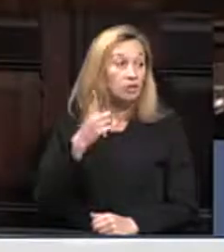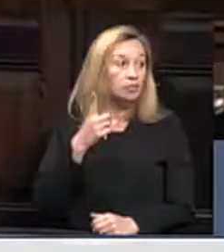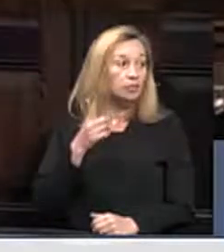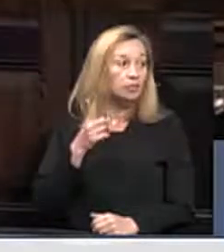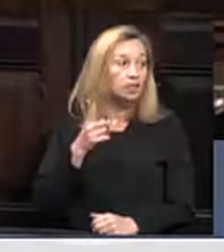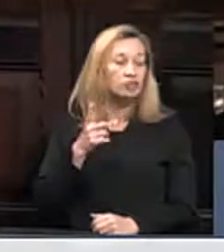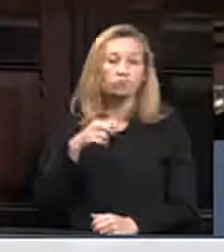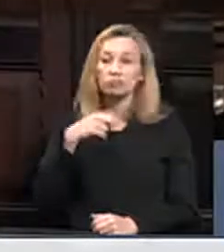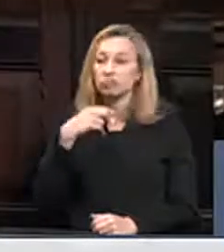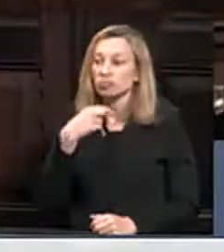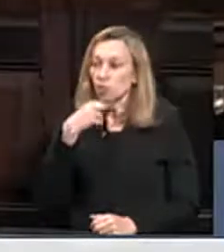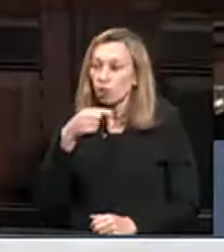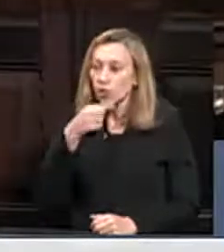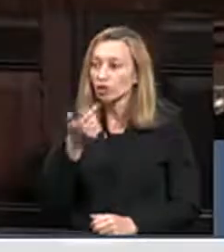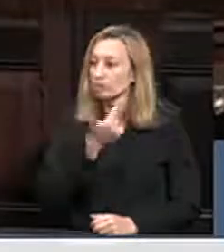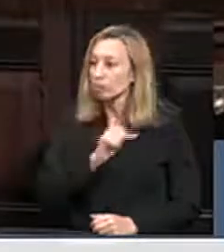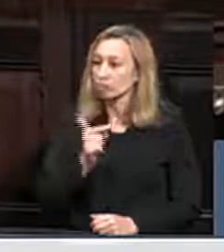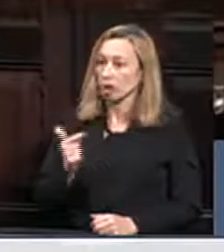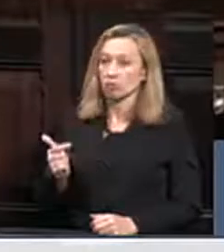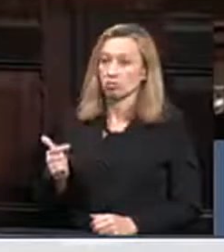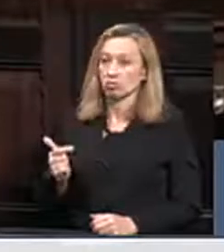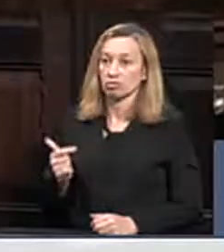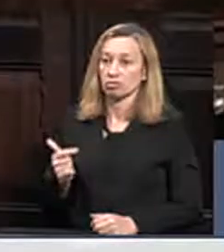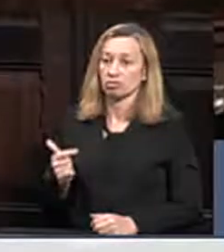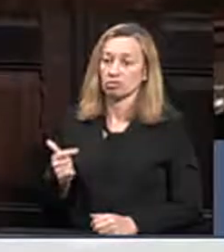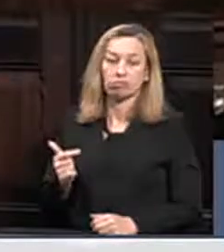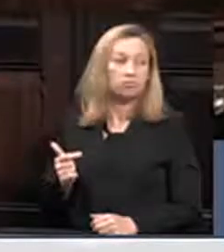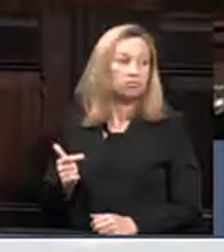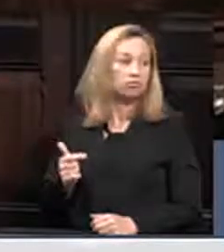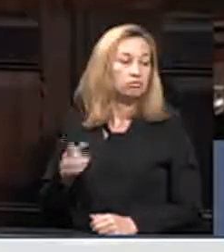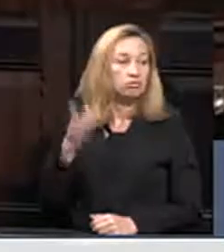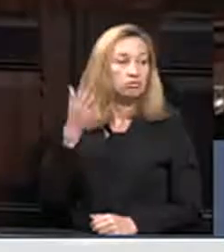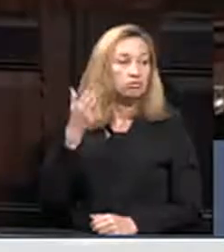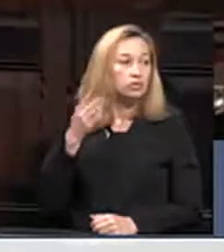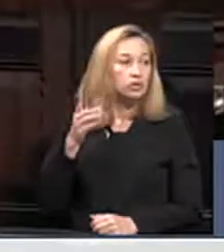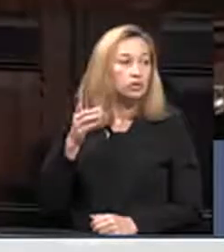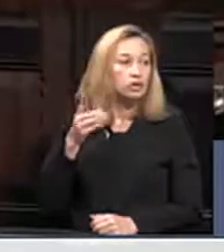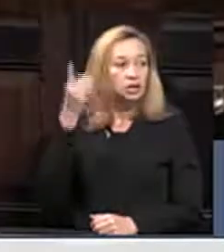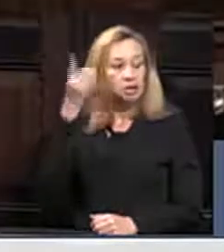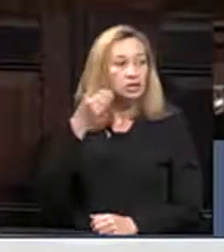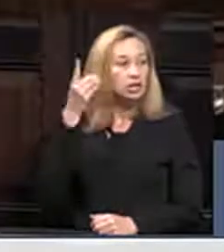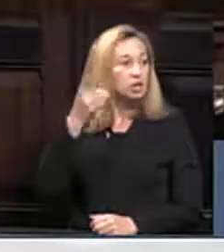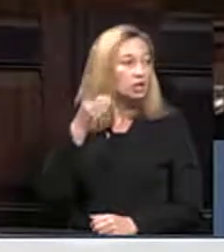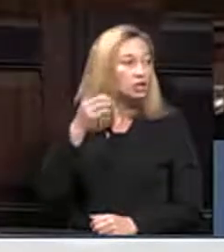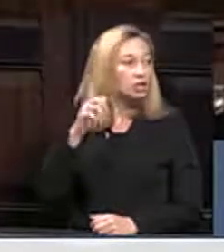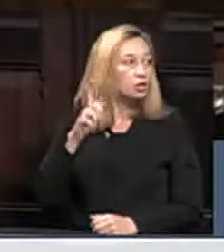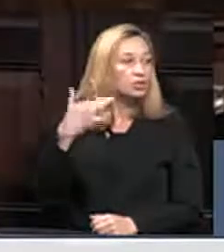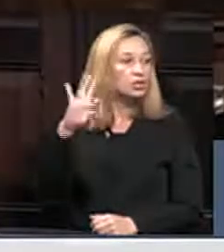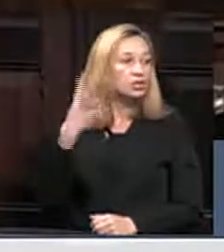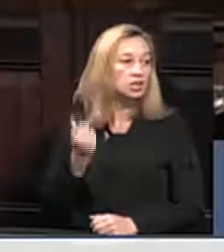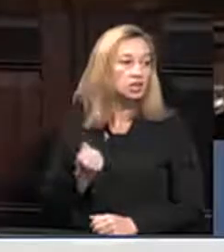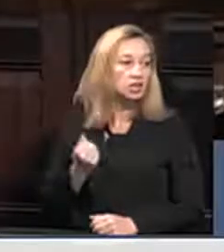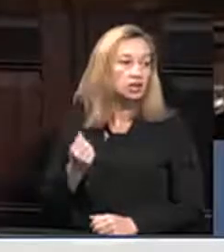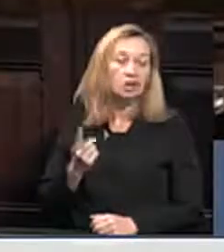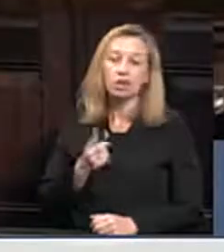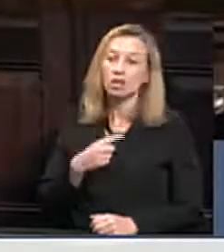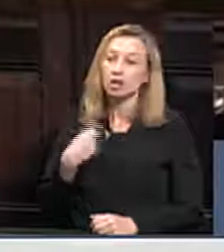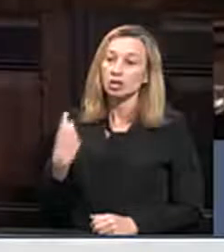nenhuma dúvida, deputada Lucinha, sobre a nossa decisão